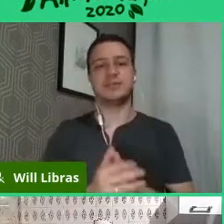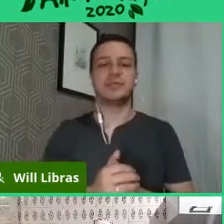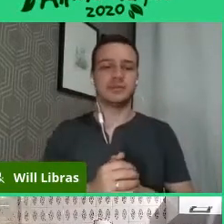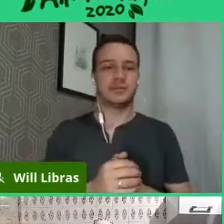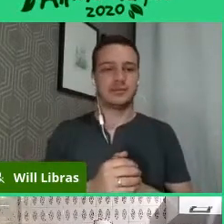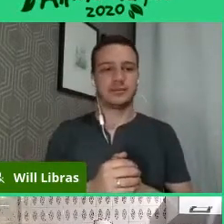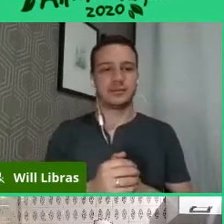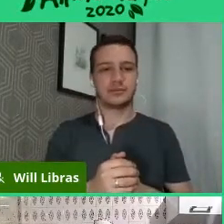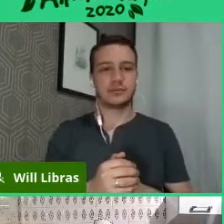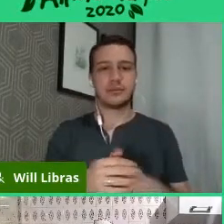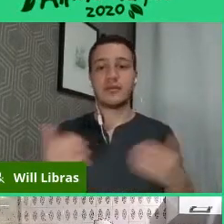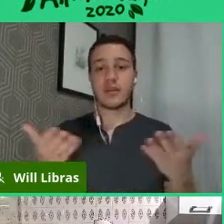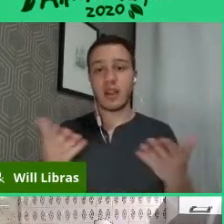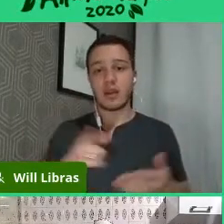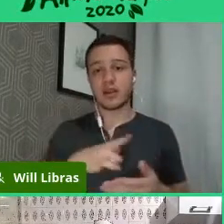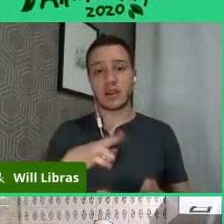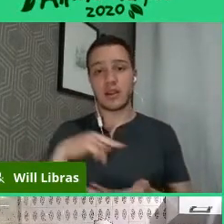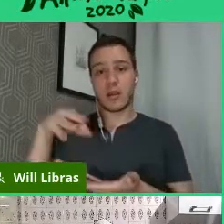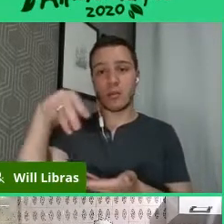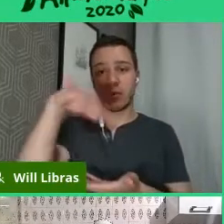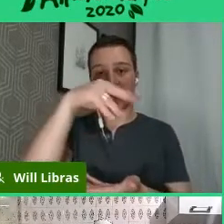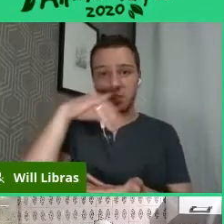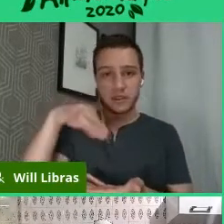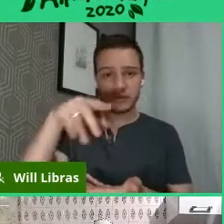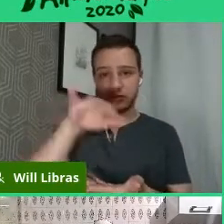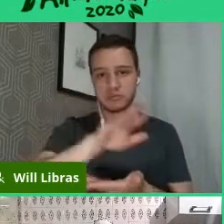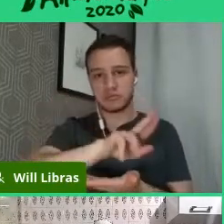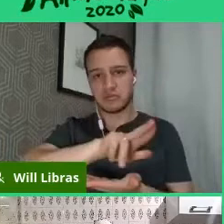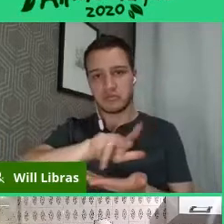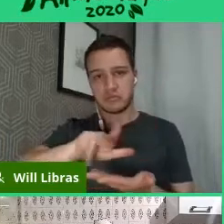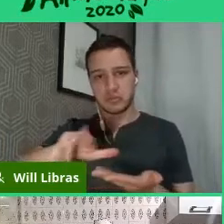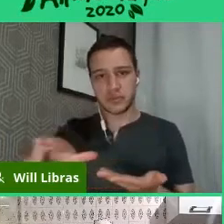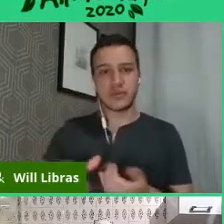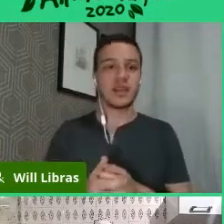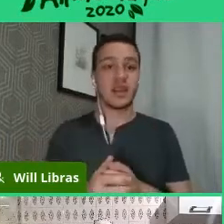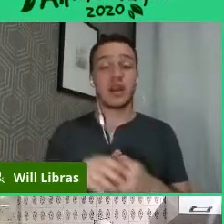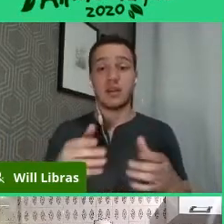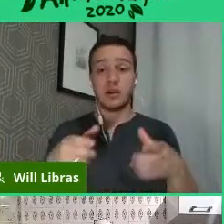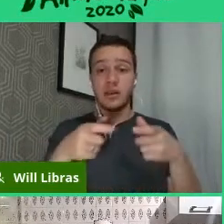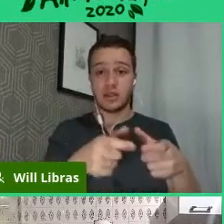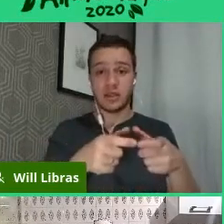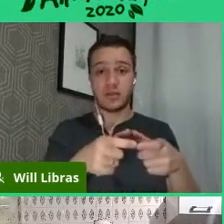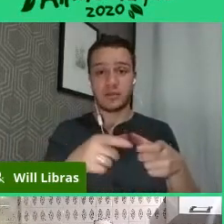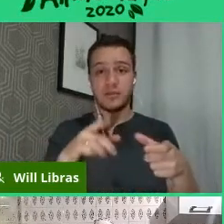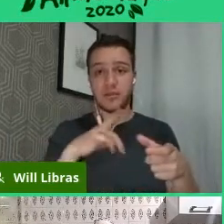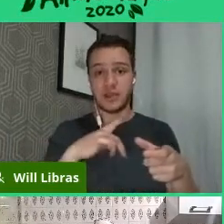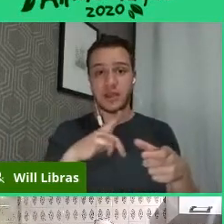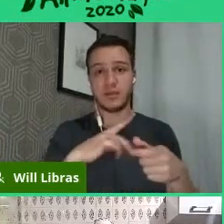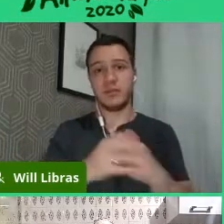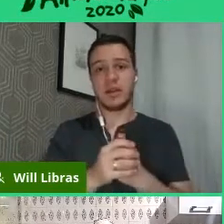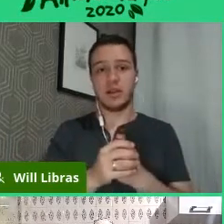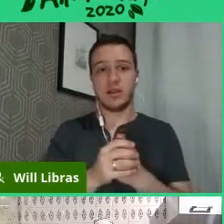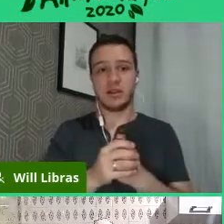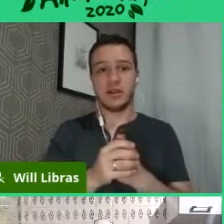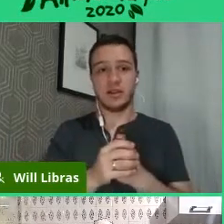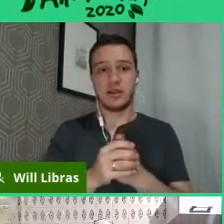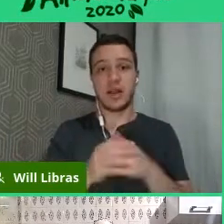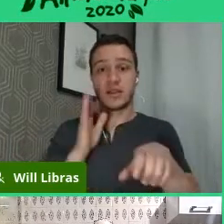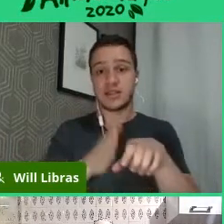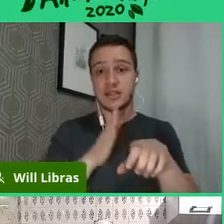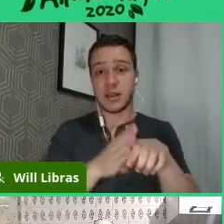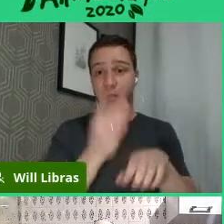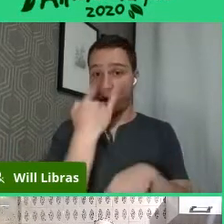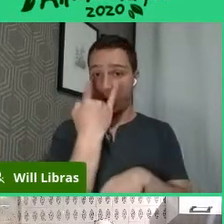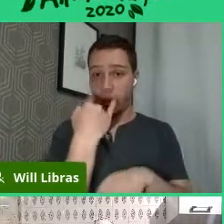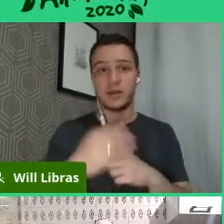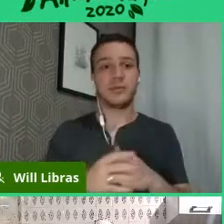Agora, eu vou colocar os temperinhos. Então, eu coloquei aqui nesse potinho meia cebola, eu coloquei